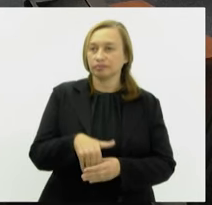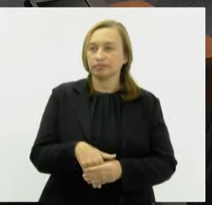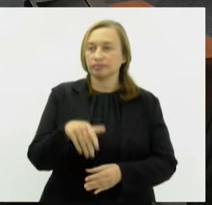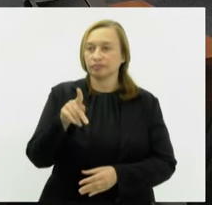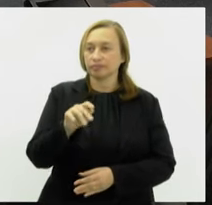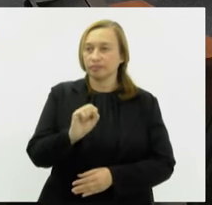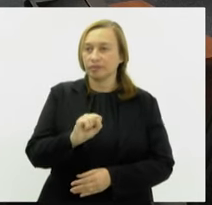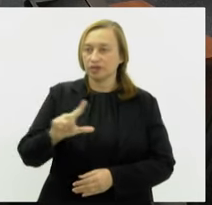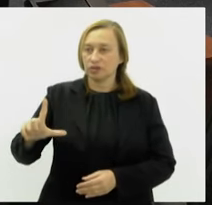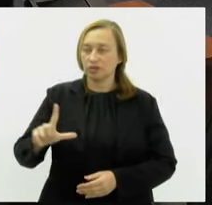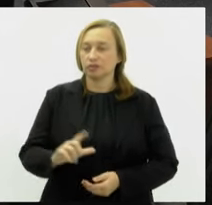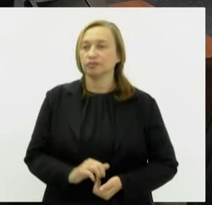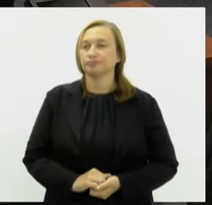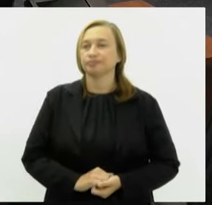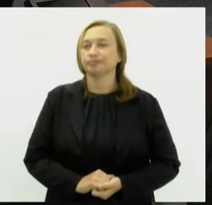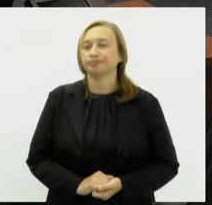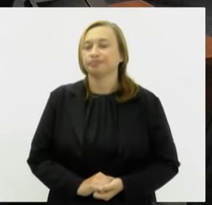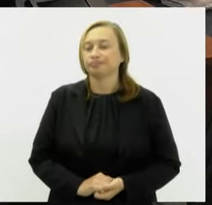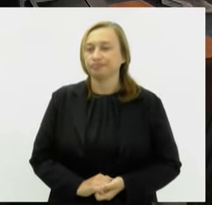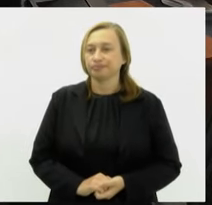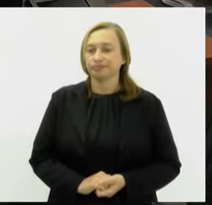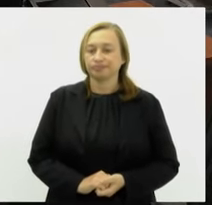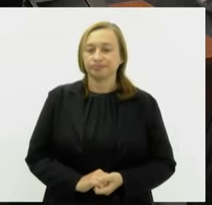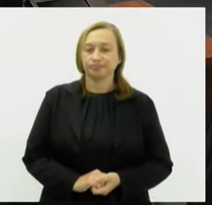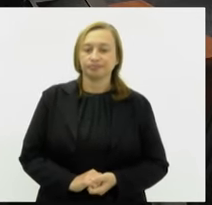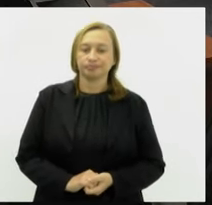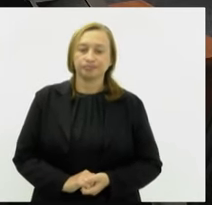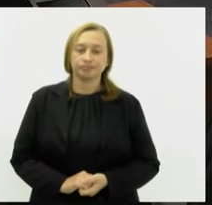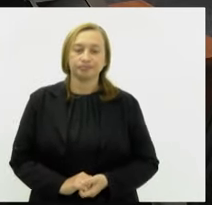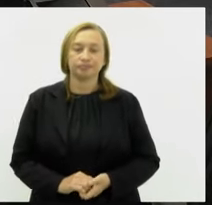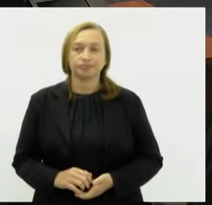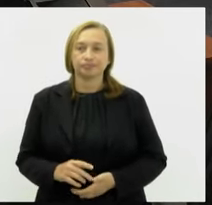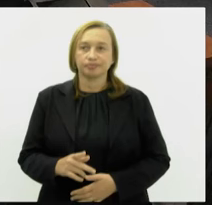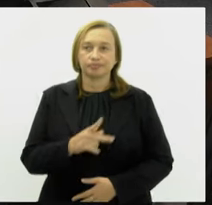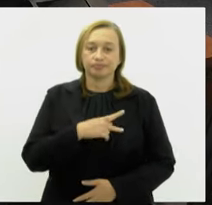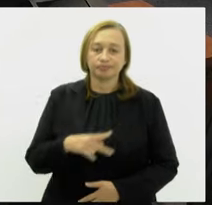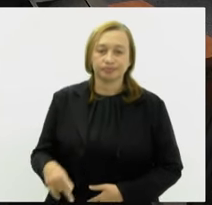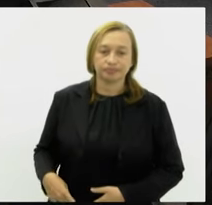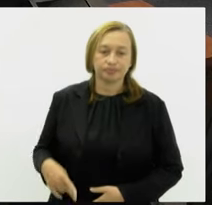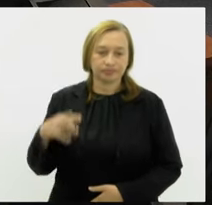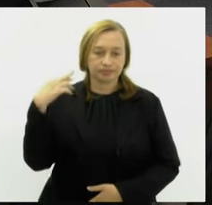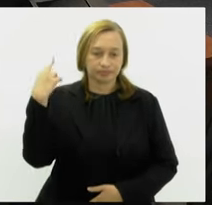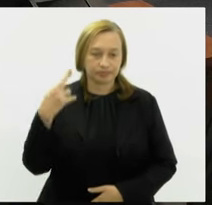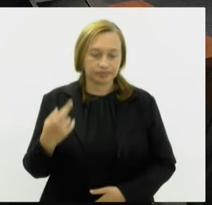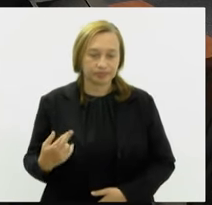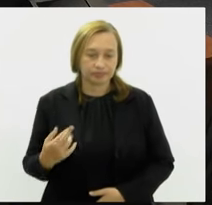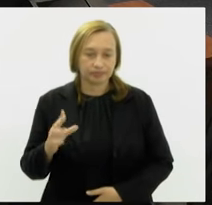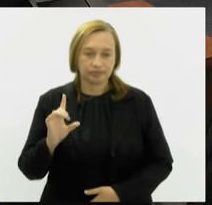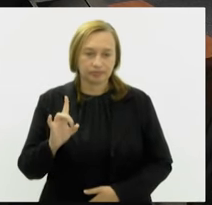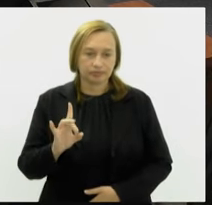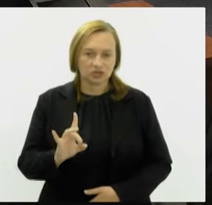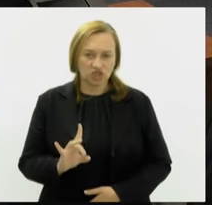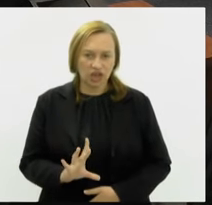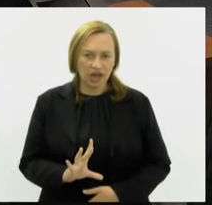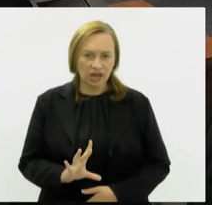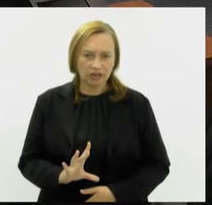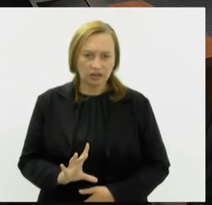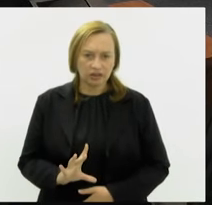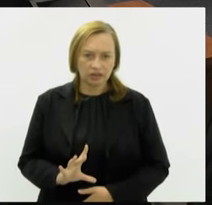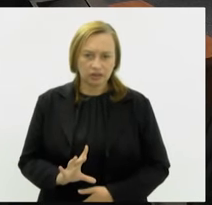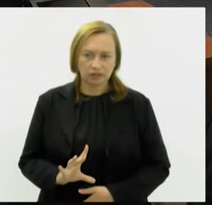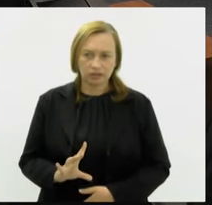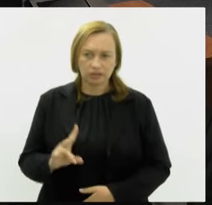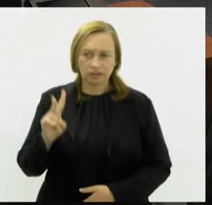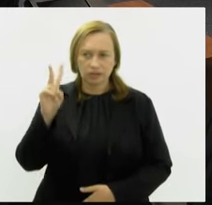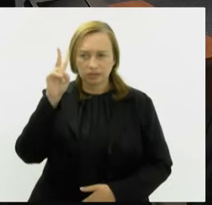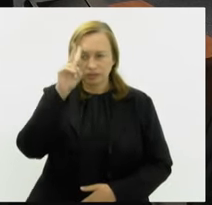Voto contrário da bancada do PSOL. Presidenta Renata Souza, pois só para lembrar. Voto contrário da abstenção